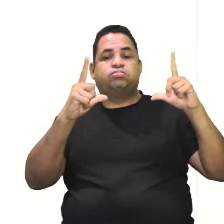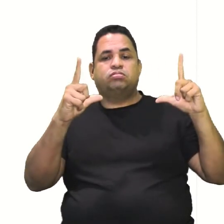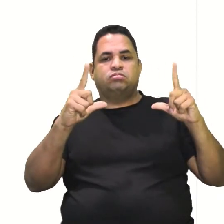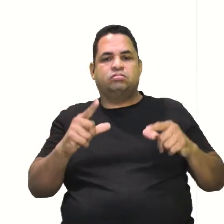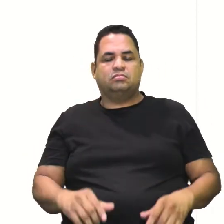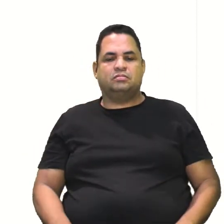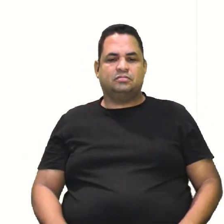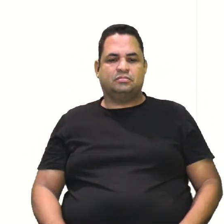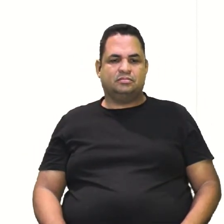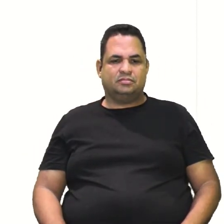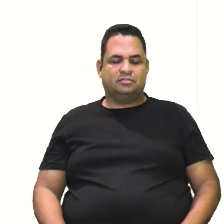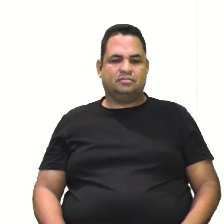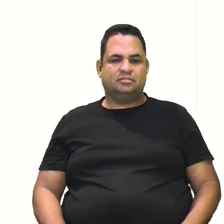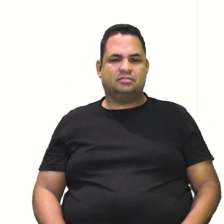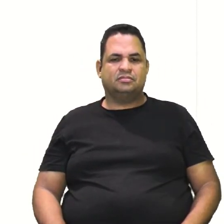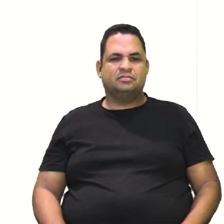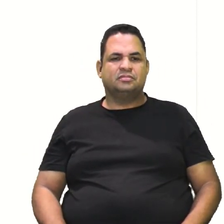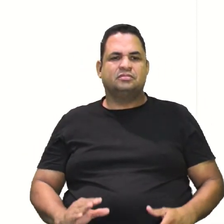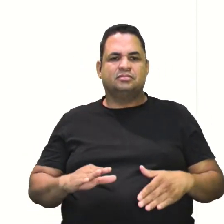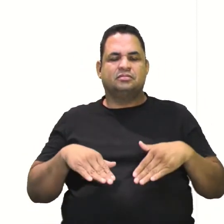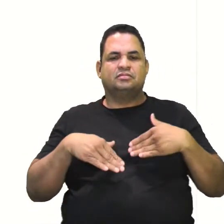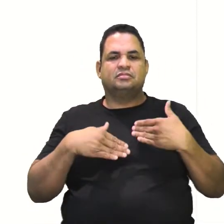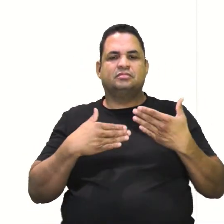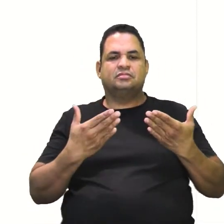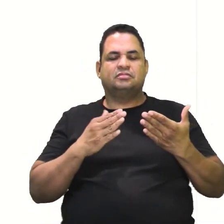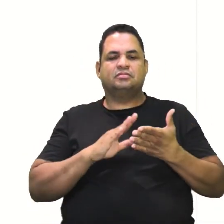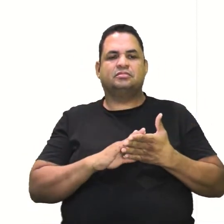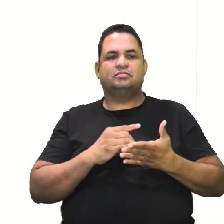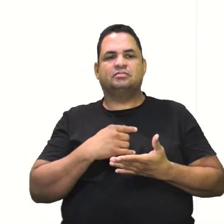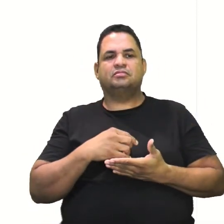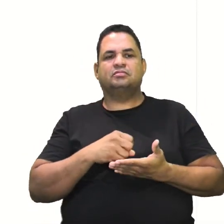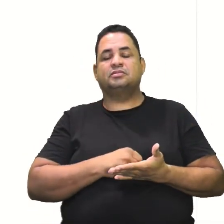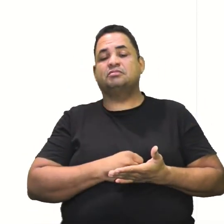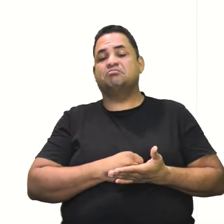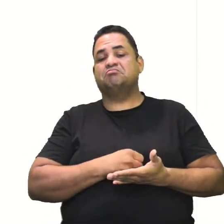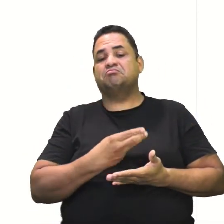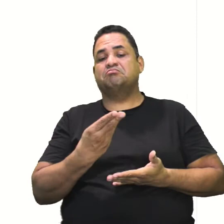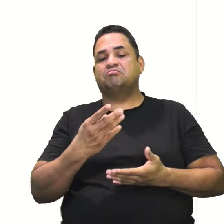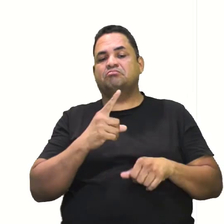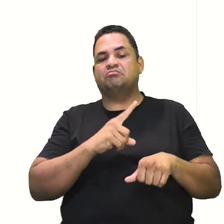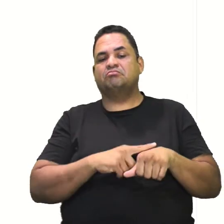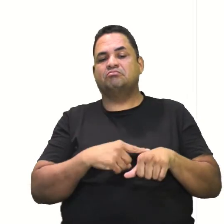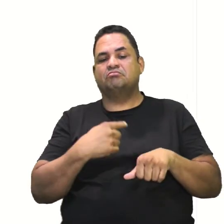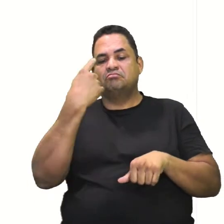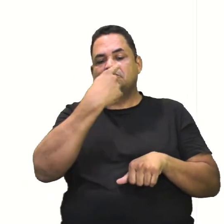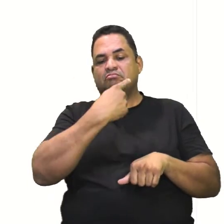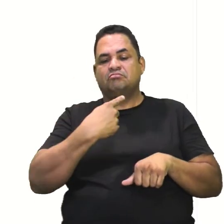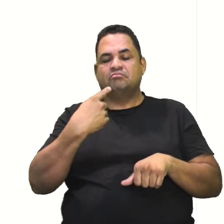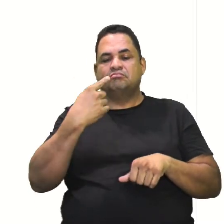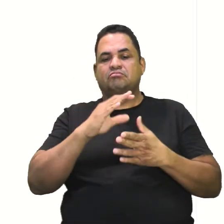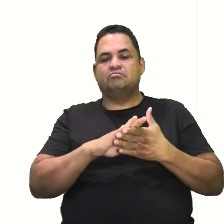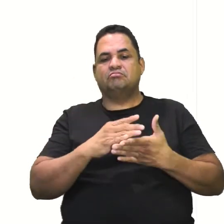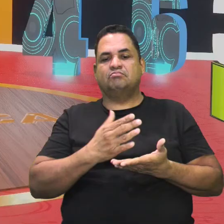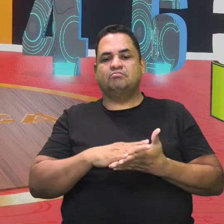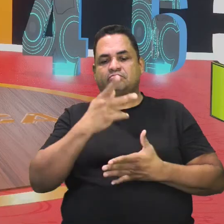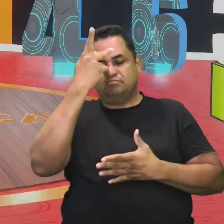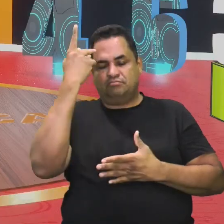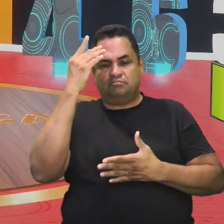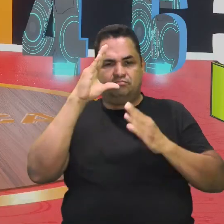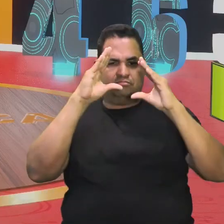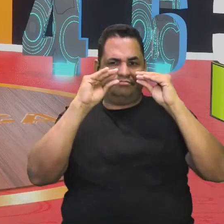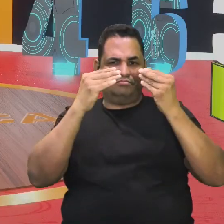Mas e aí, nesse caso, quantas horas a pessoa dormiu antes do despertador tocar? Vamos à resposta?